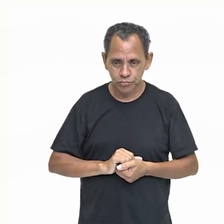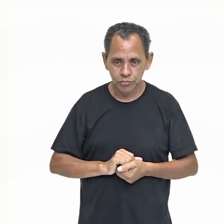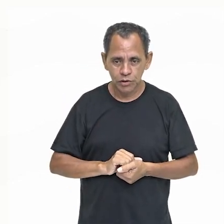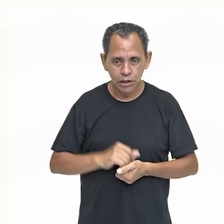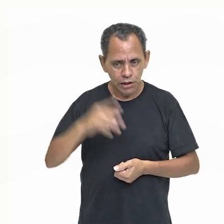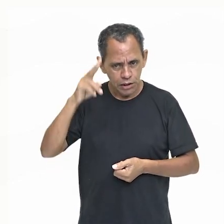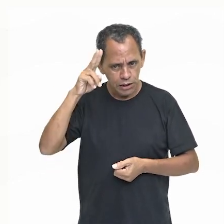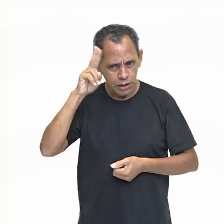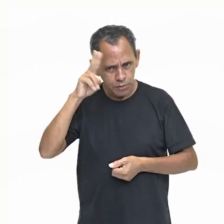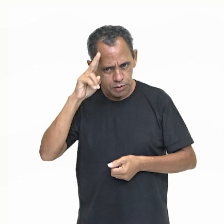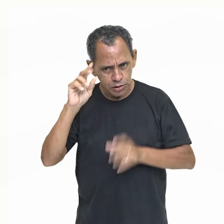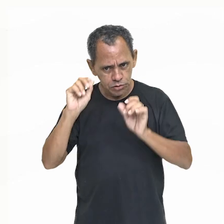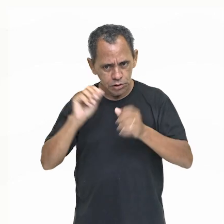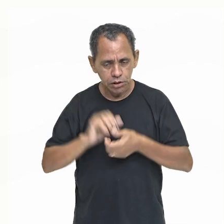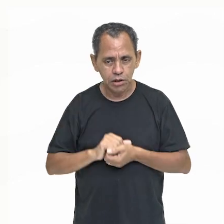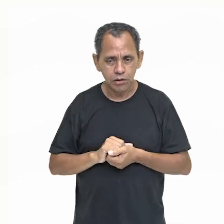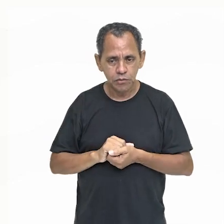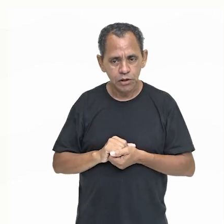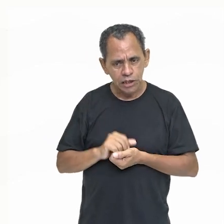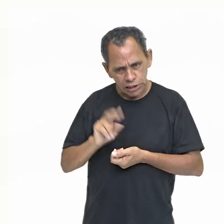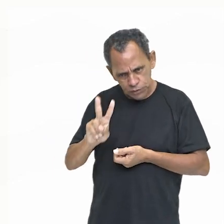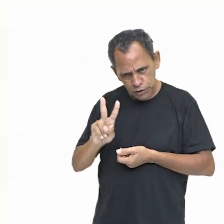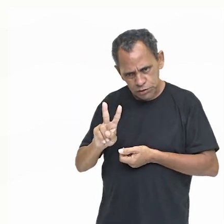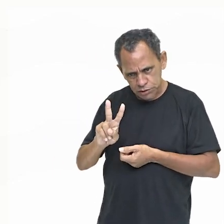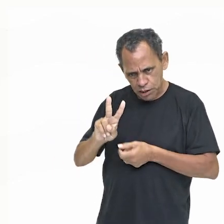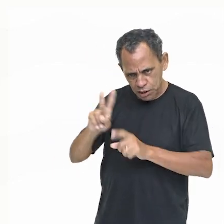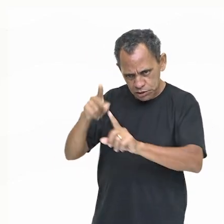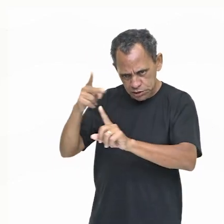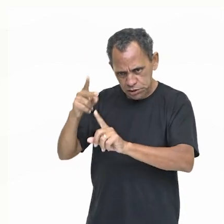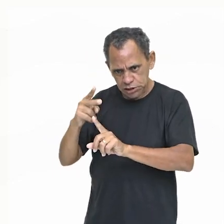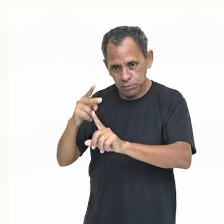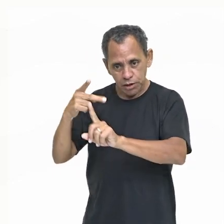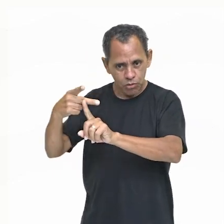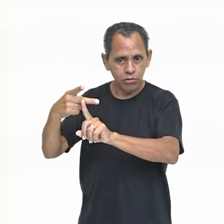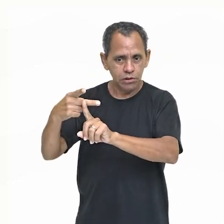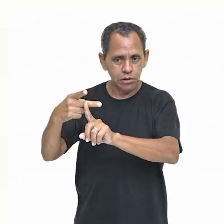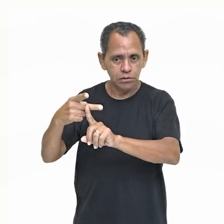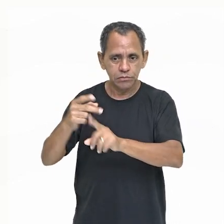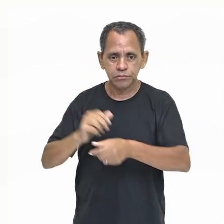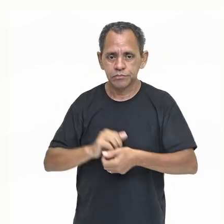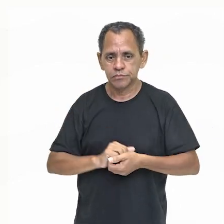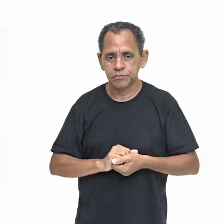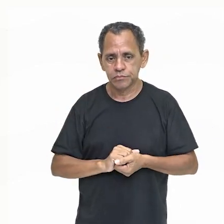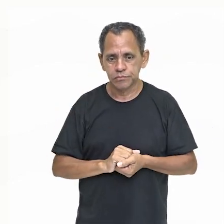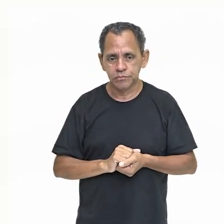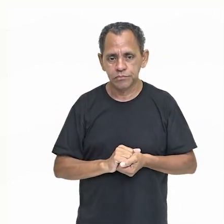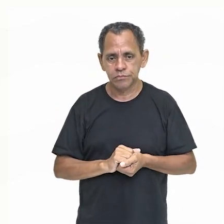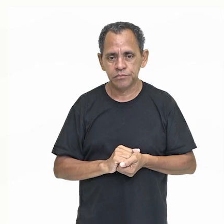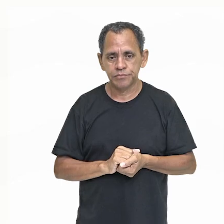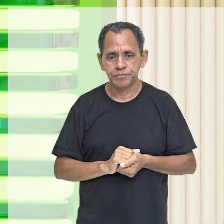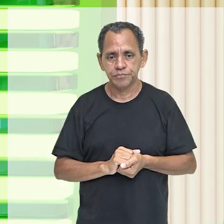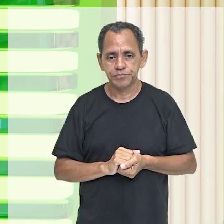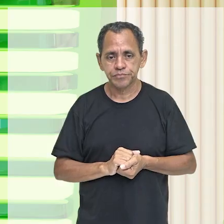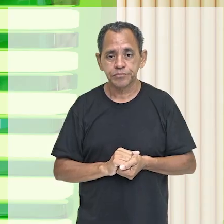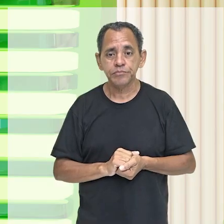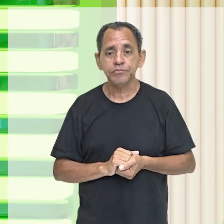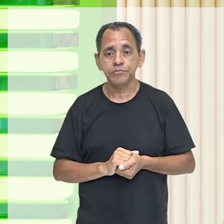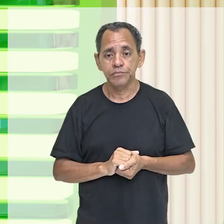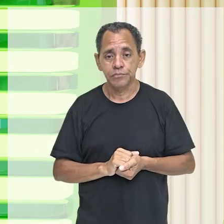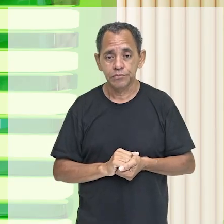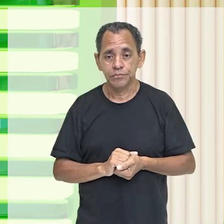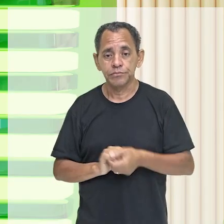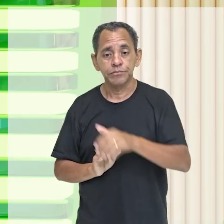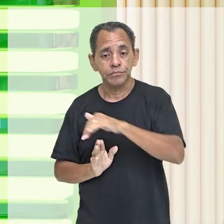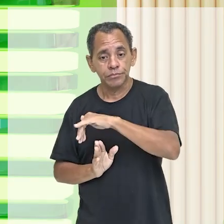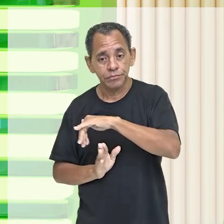velocidade dividida por do Tá certo não esqueçam então da fórmula da energia cinética e agora pessoal vamos dar